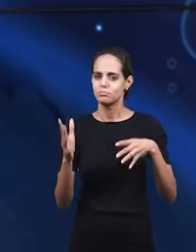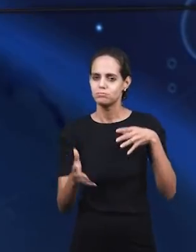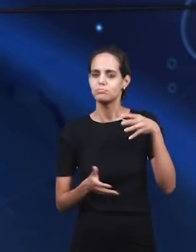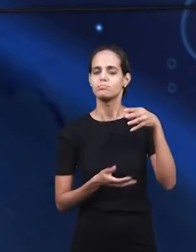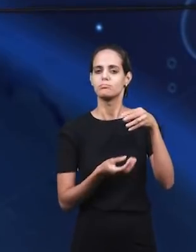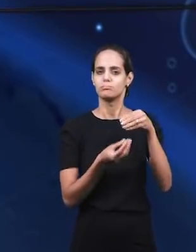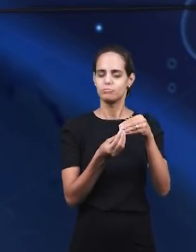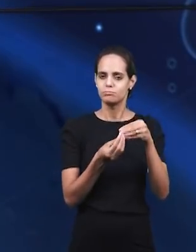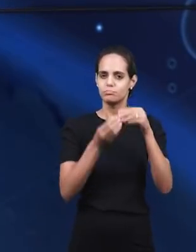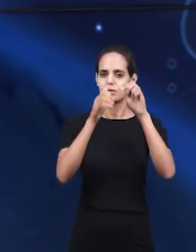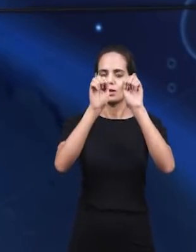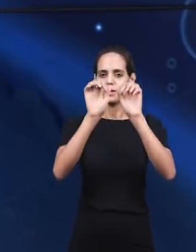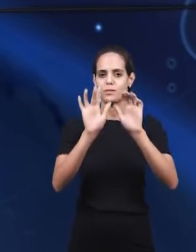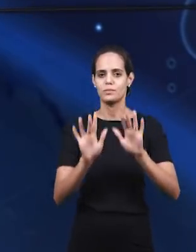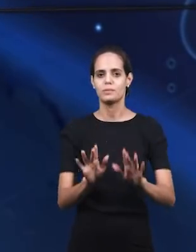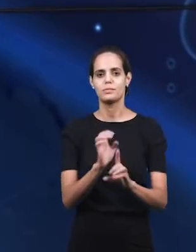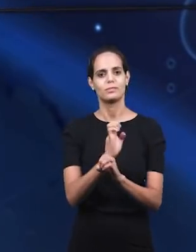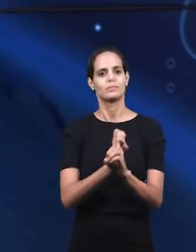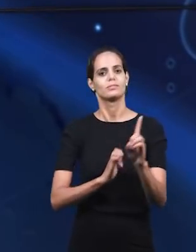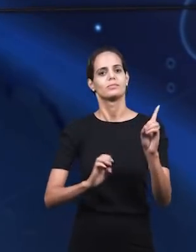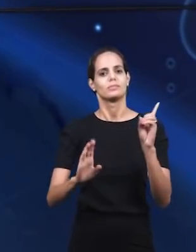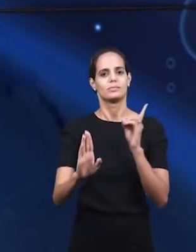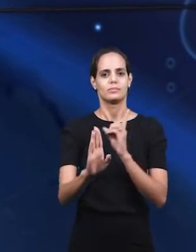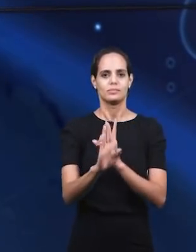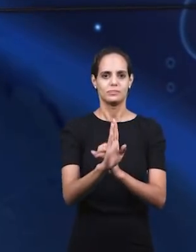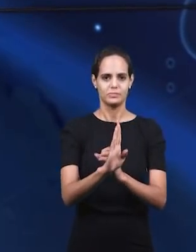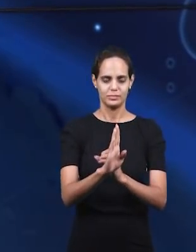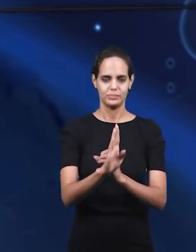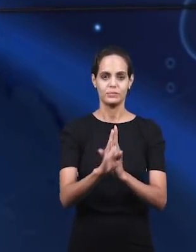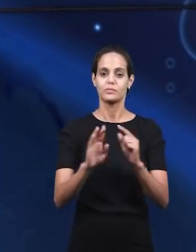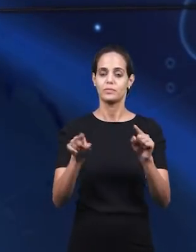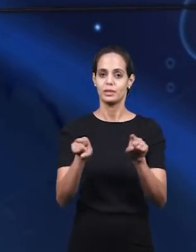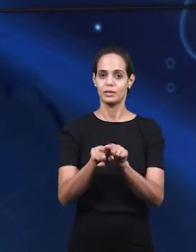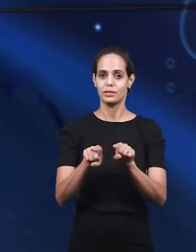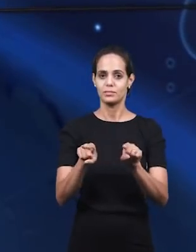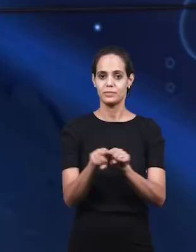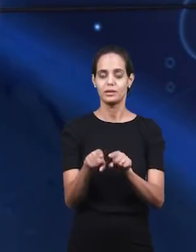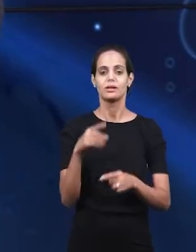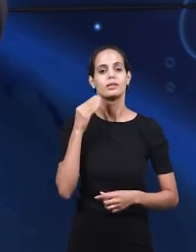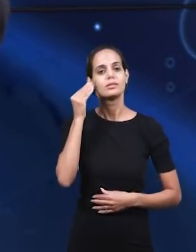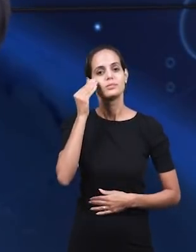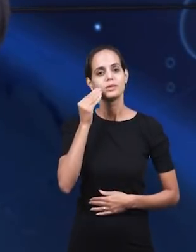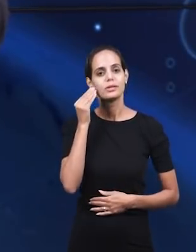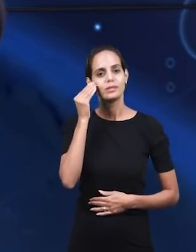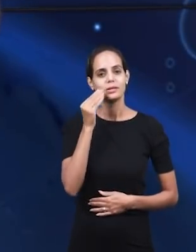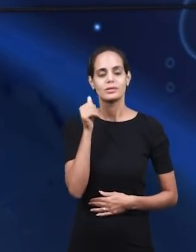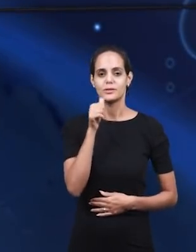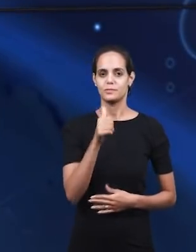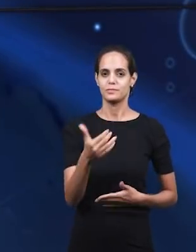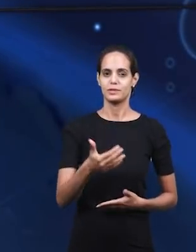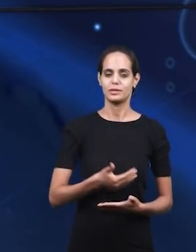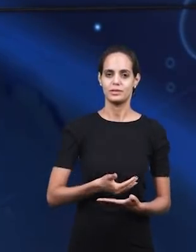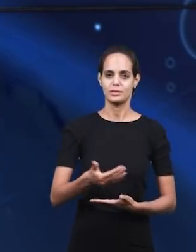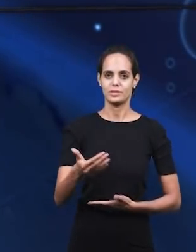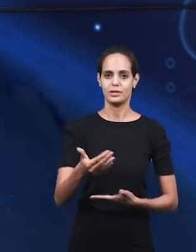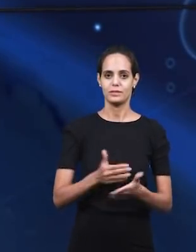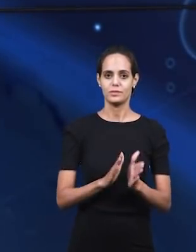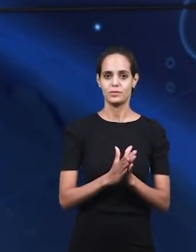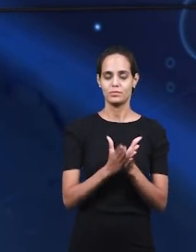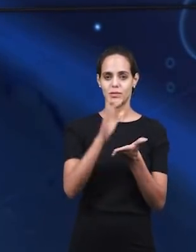uma bênção para a Escola Bíblica Dominical. E mais a experiência das irmãs com a